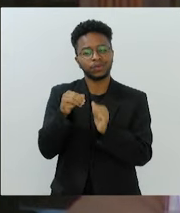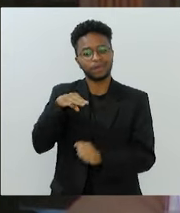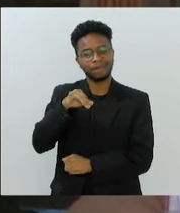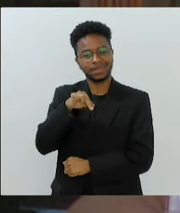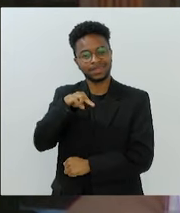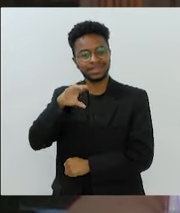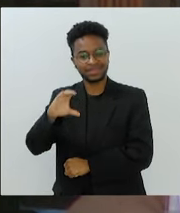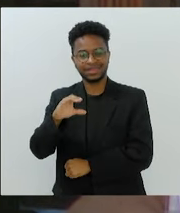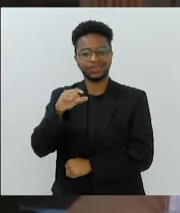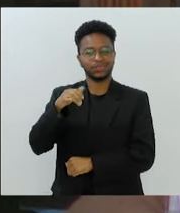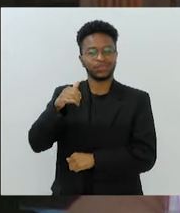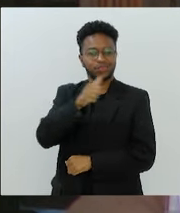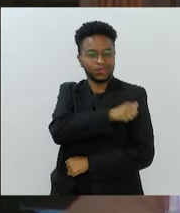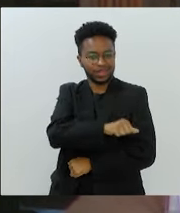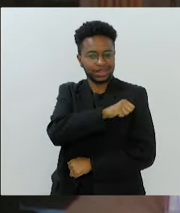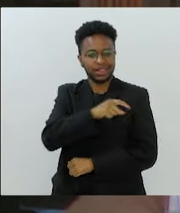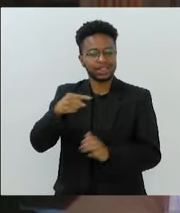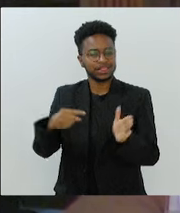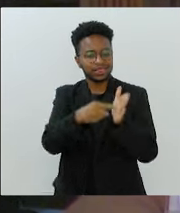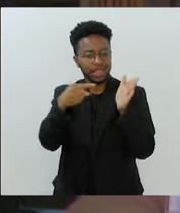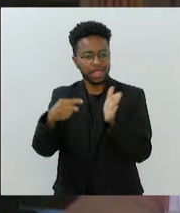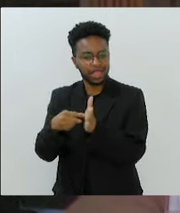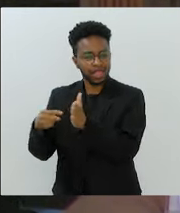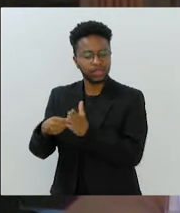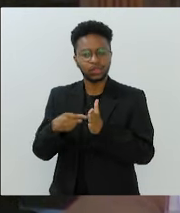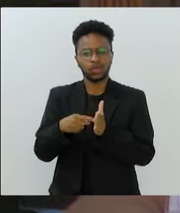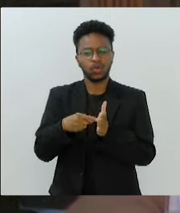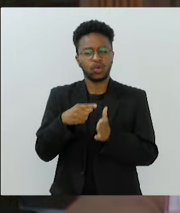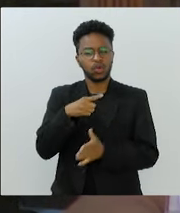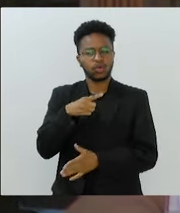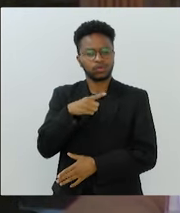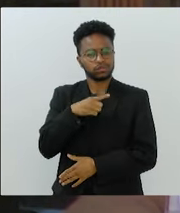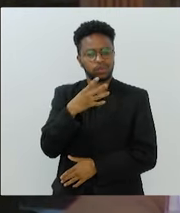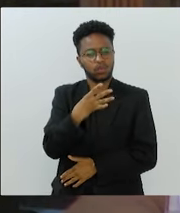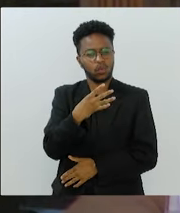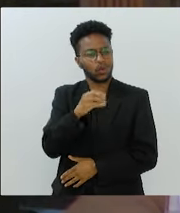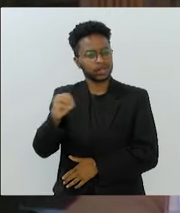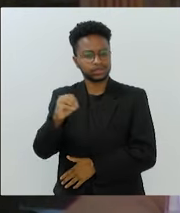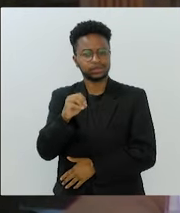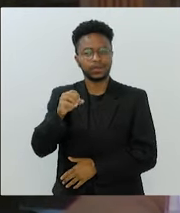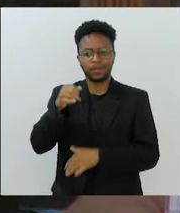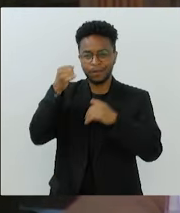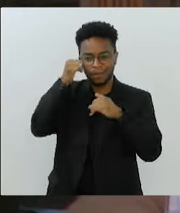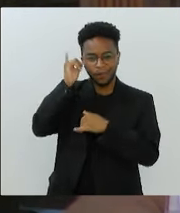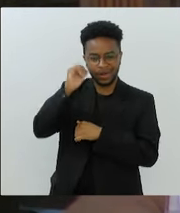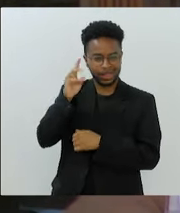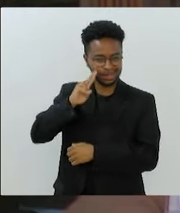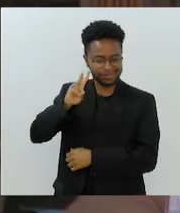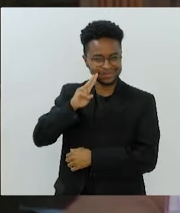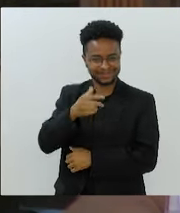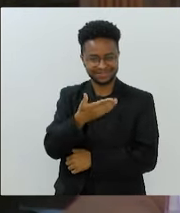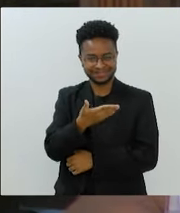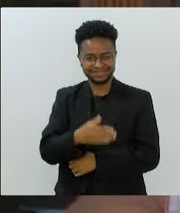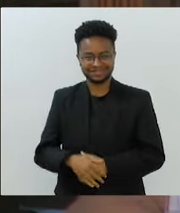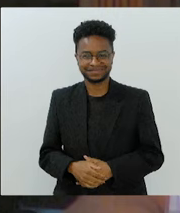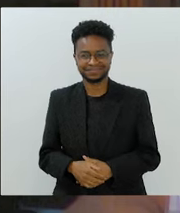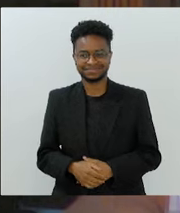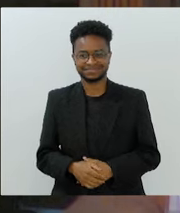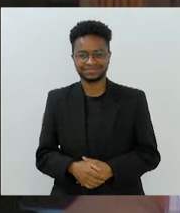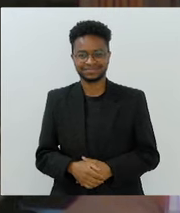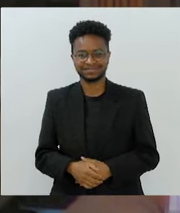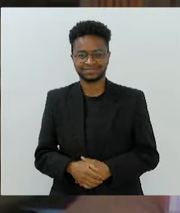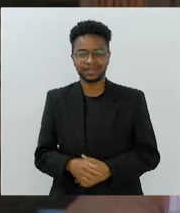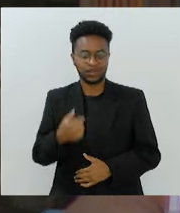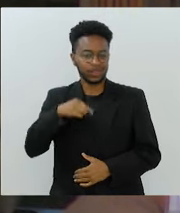Rio de Janeiro, denunciando mais de 400 bois no maciço da Pedra Branca. Me lembro do